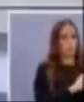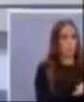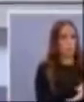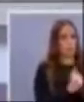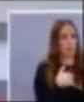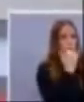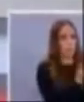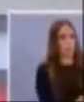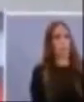tem uma aproximação da teoria